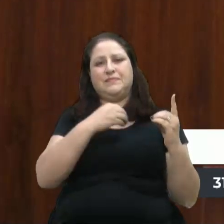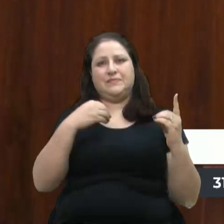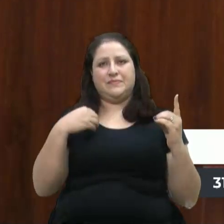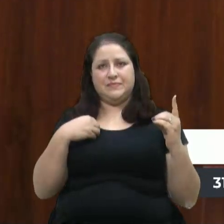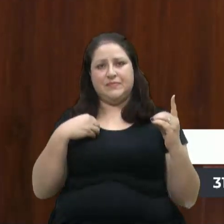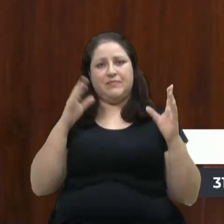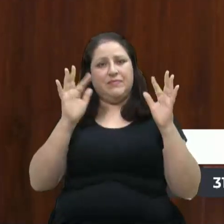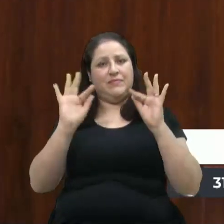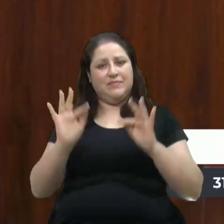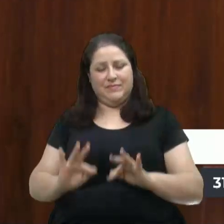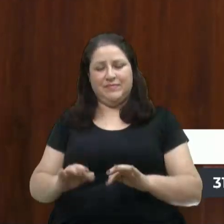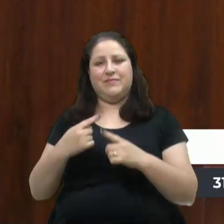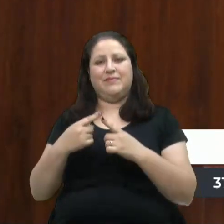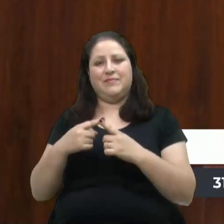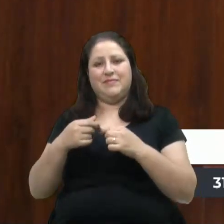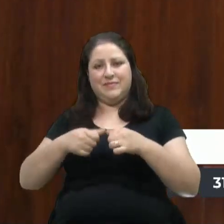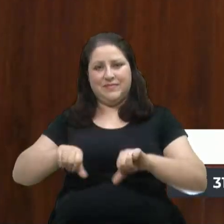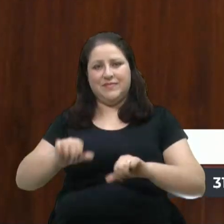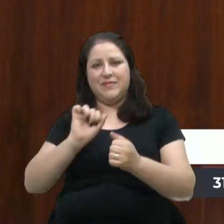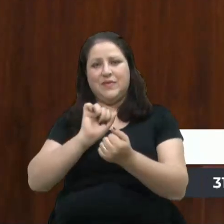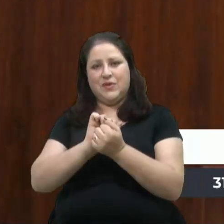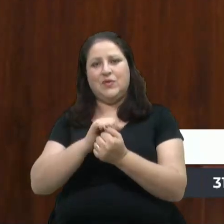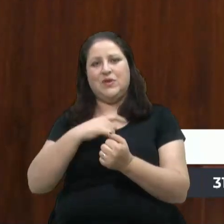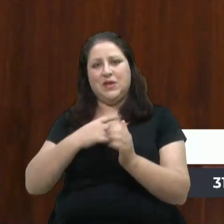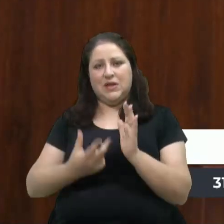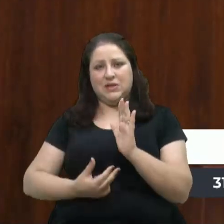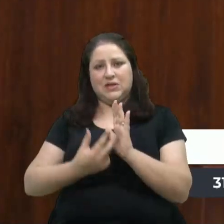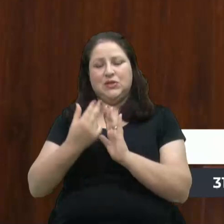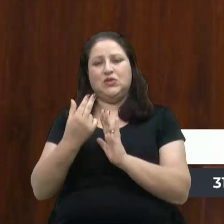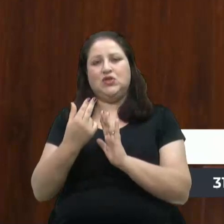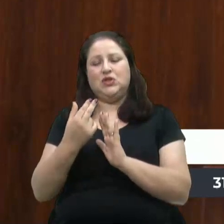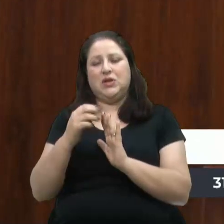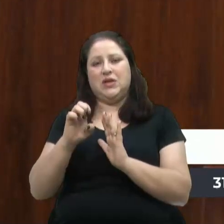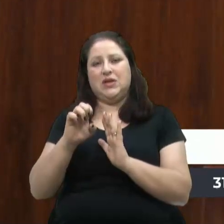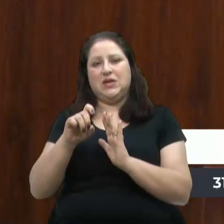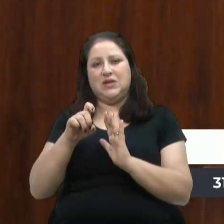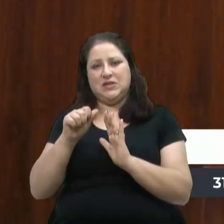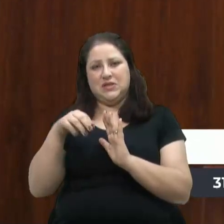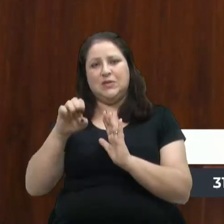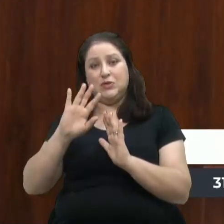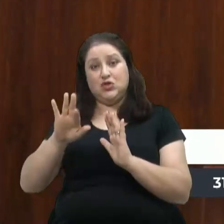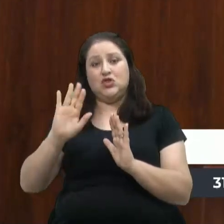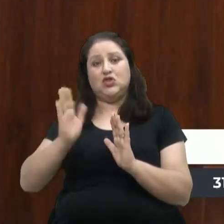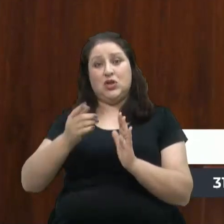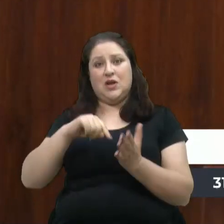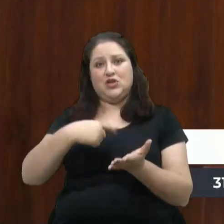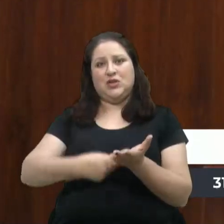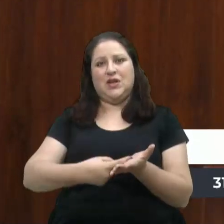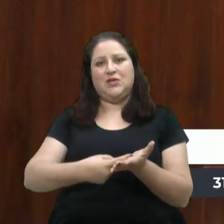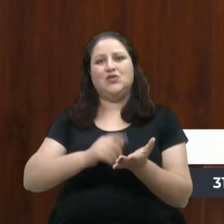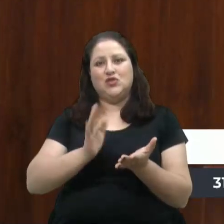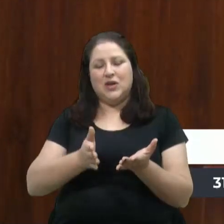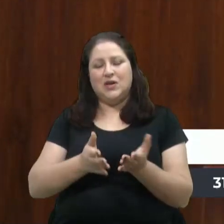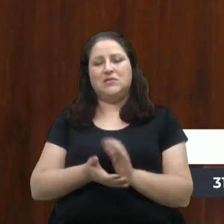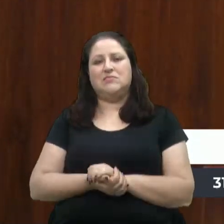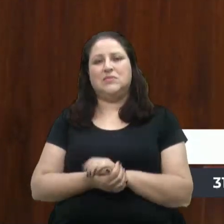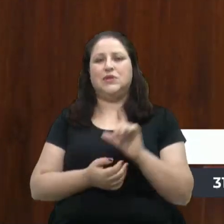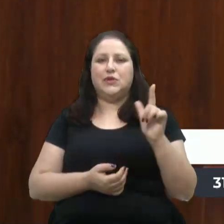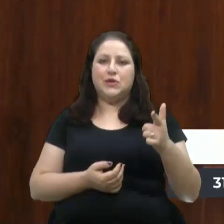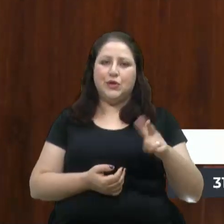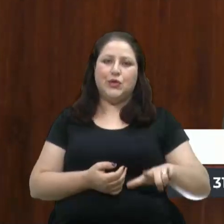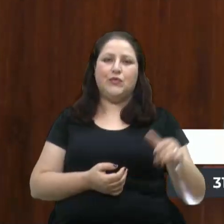feliz porque estava com a cirurgia e o exame marcado novamente foi